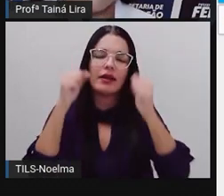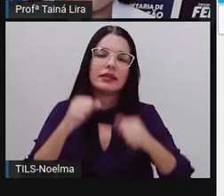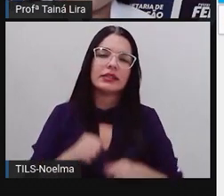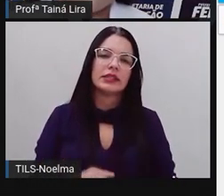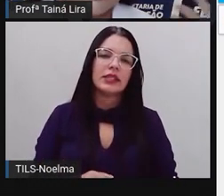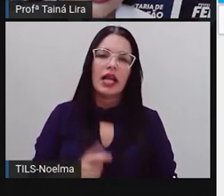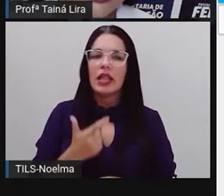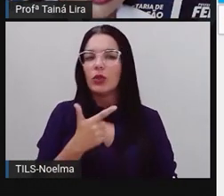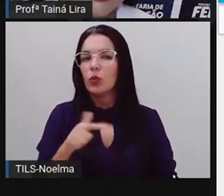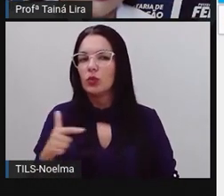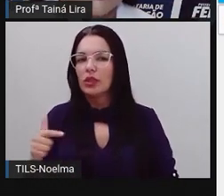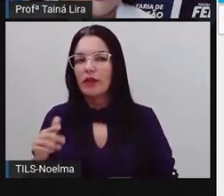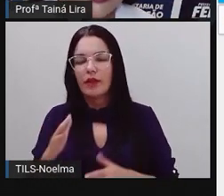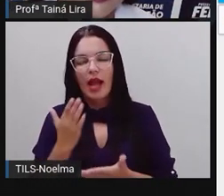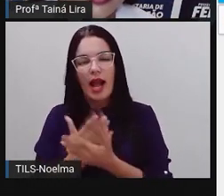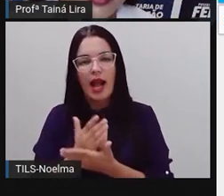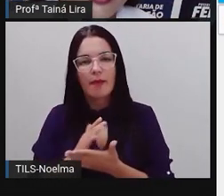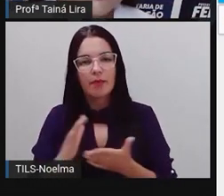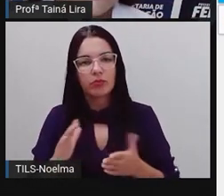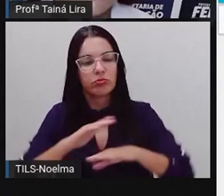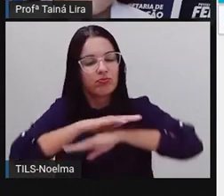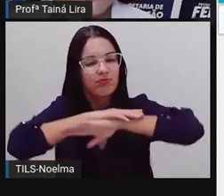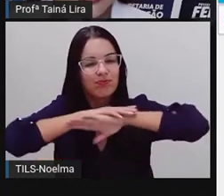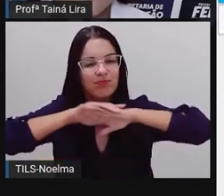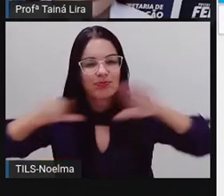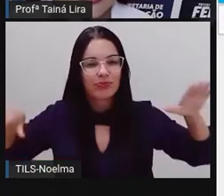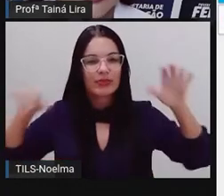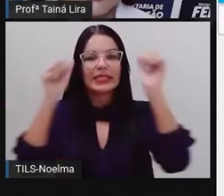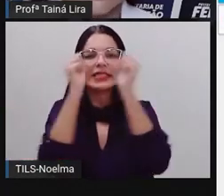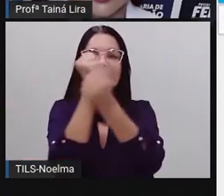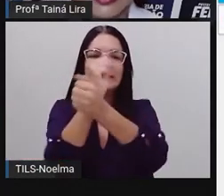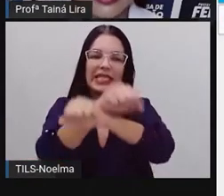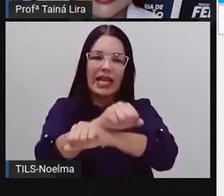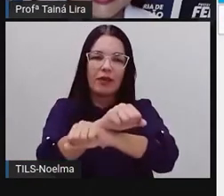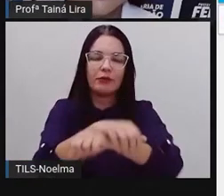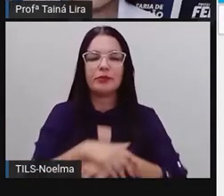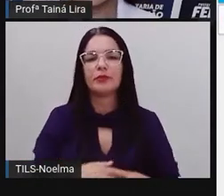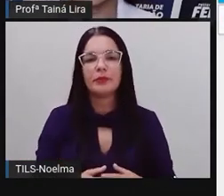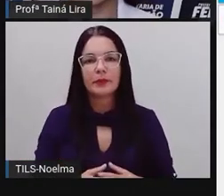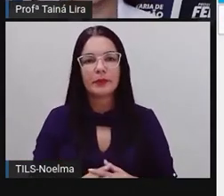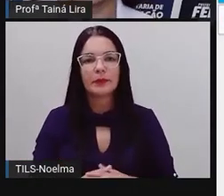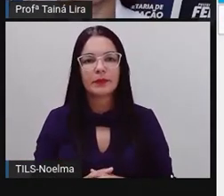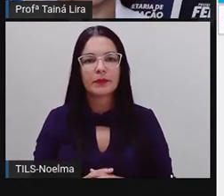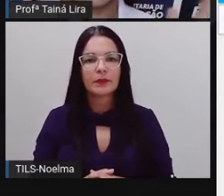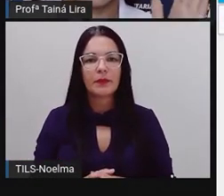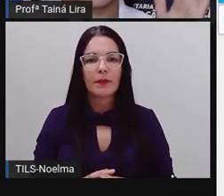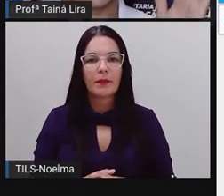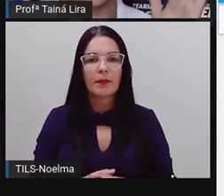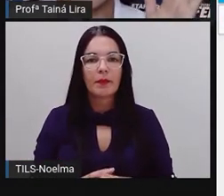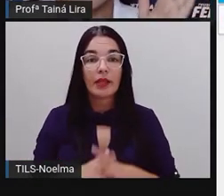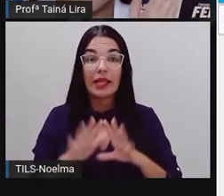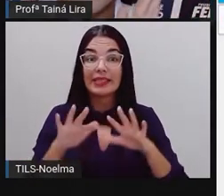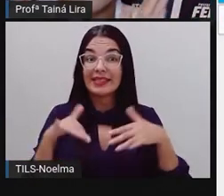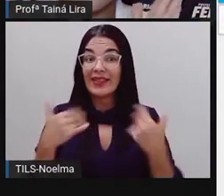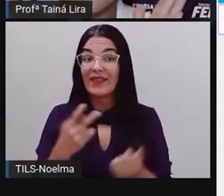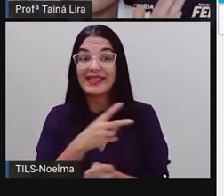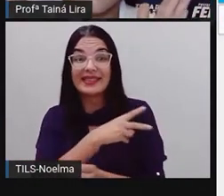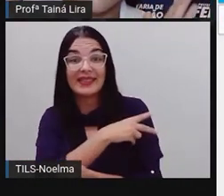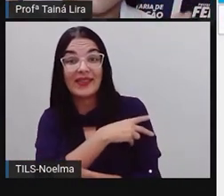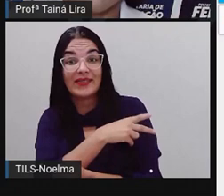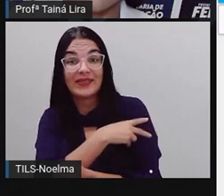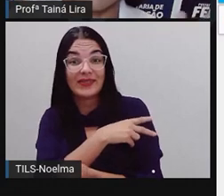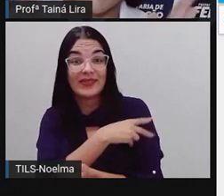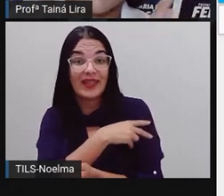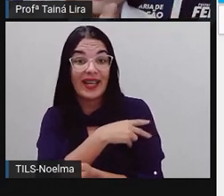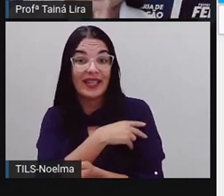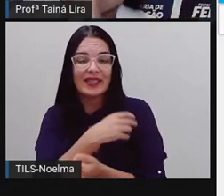mais nenhum africano né poderia ser escravizadas certo então o segundo ano mais